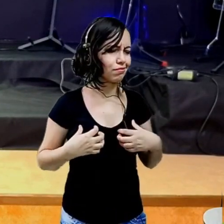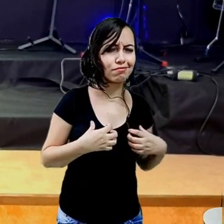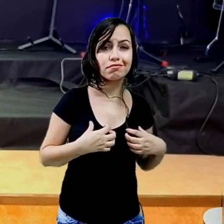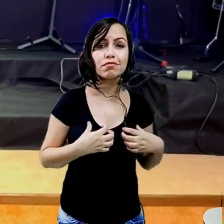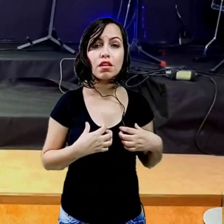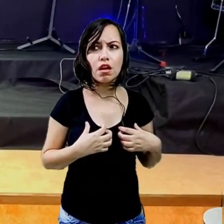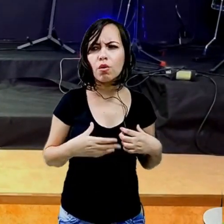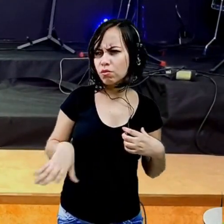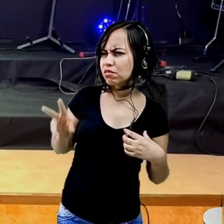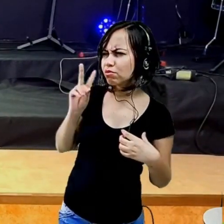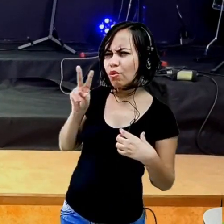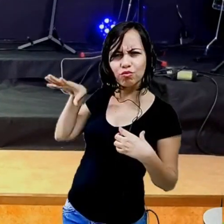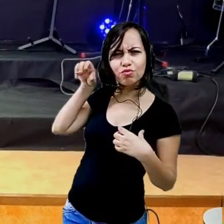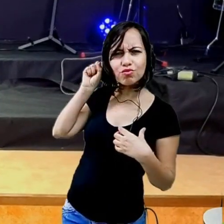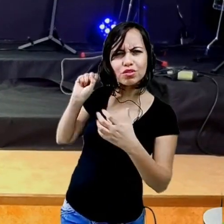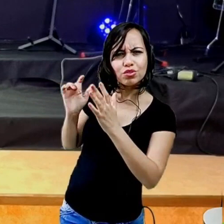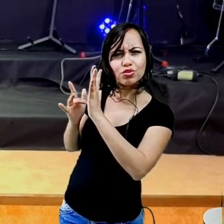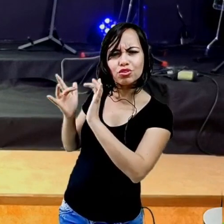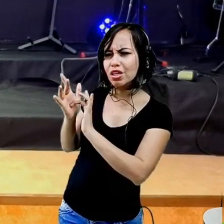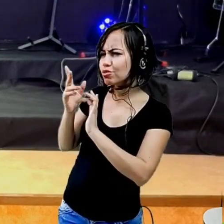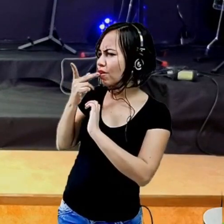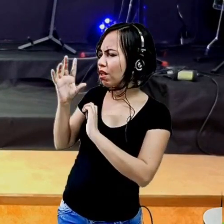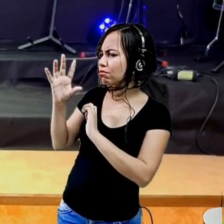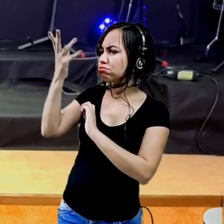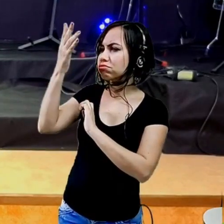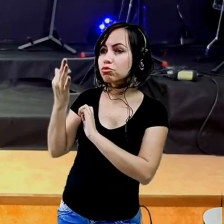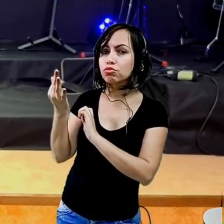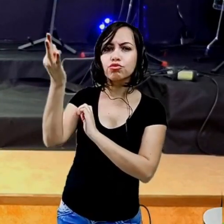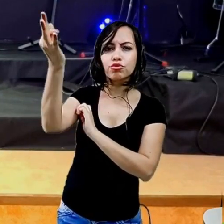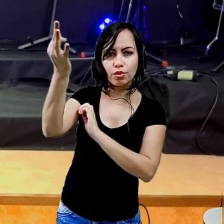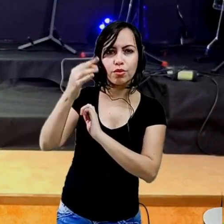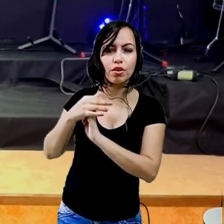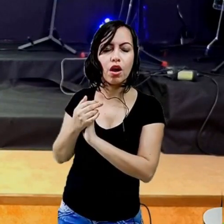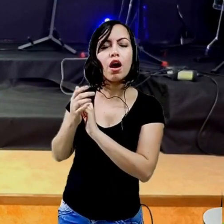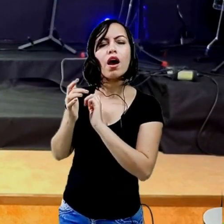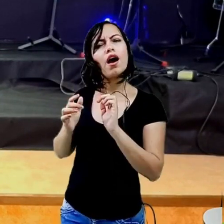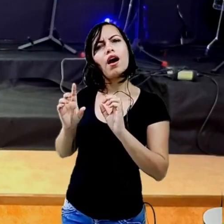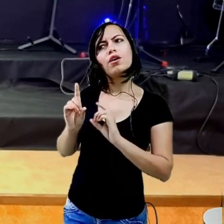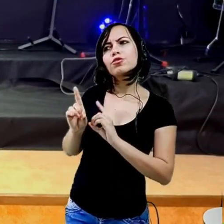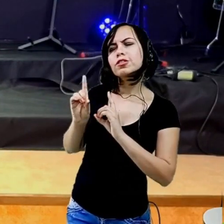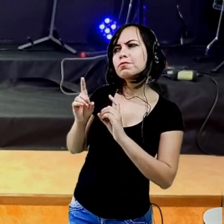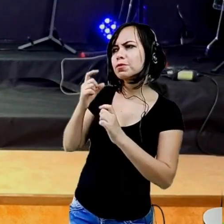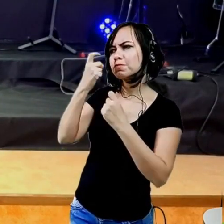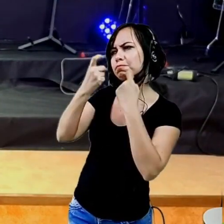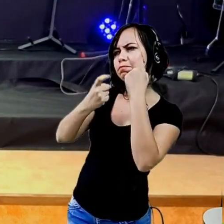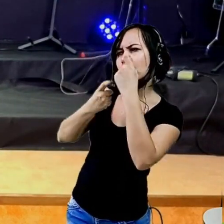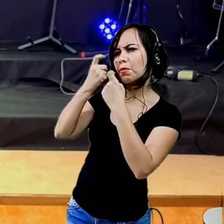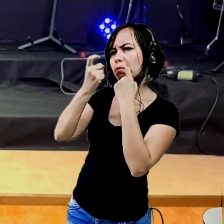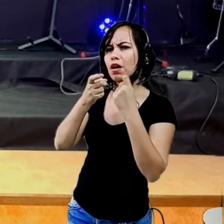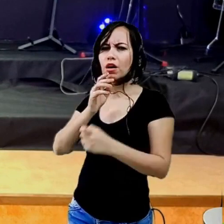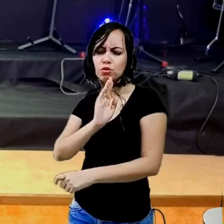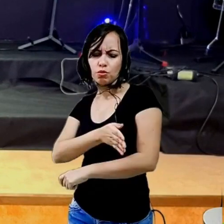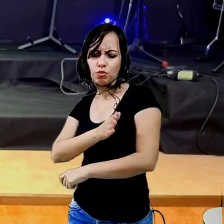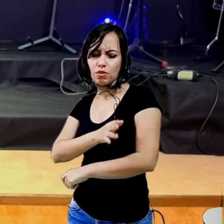ouvir de Jesus tudo o que o aconteceria, eles começam a ficar com o